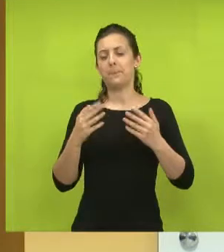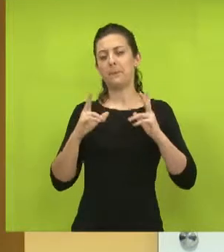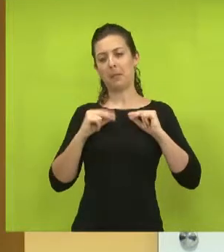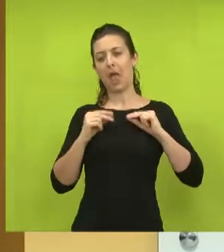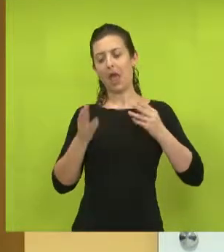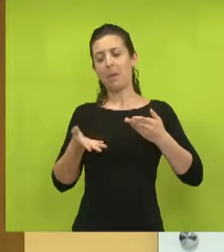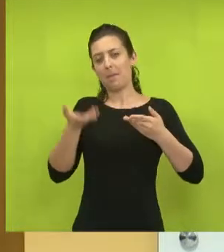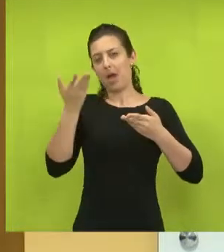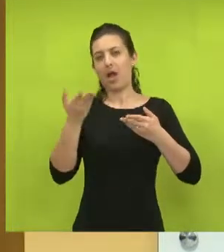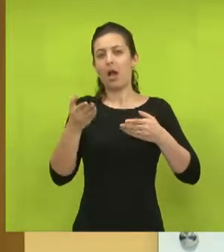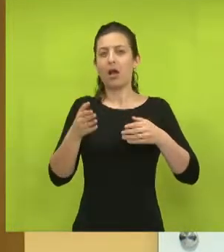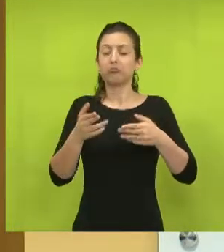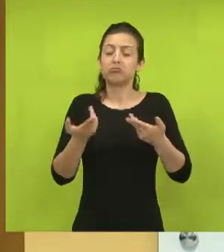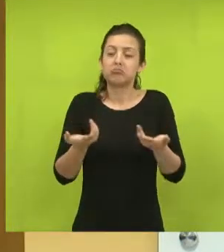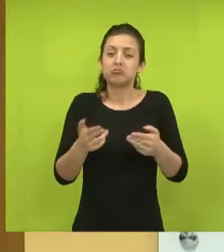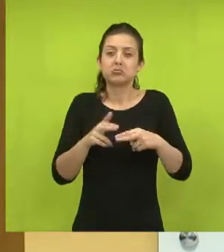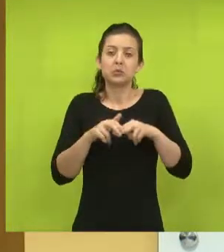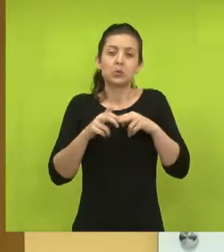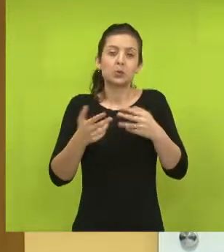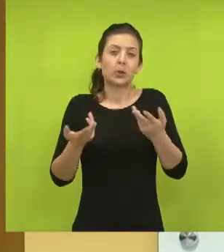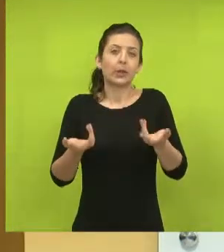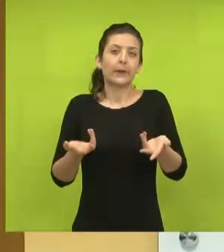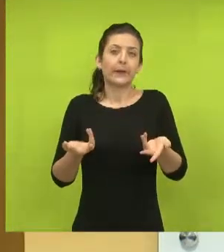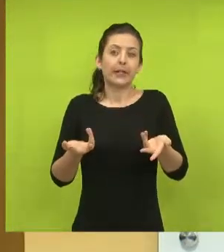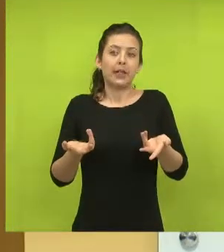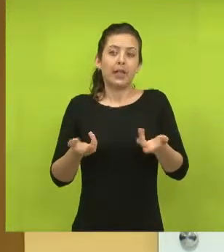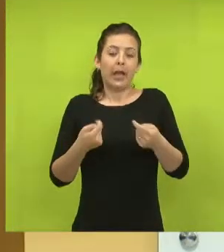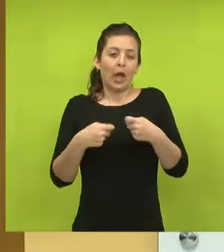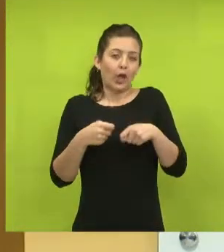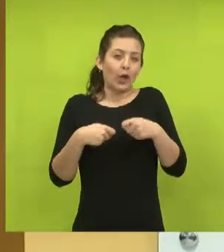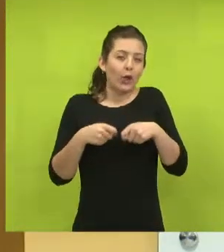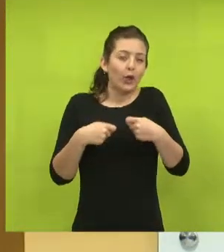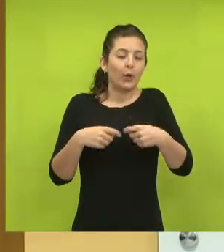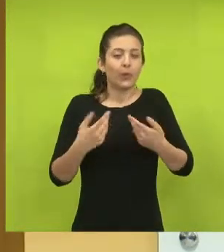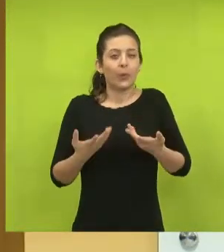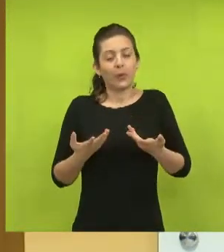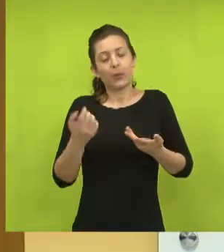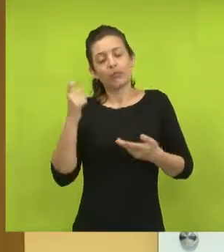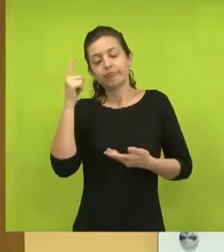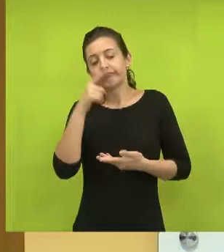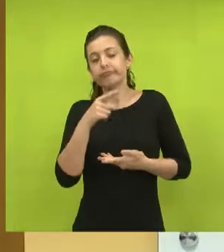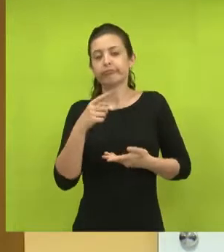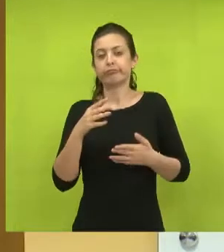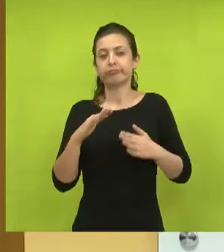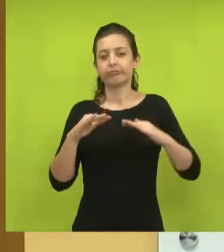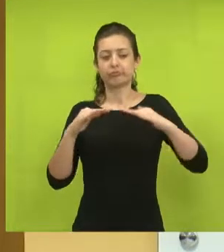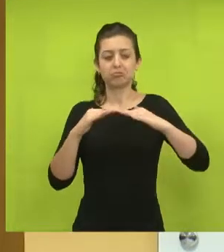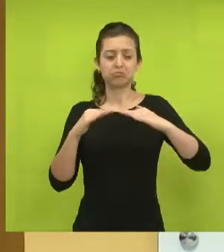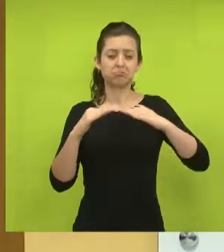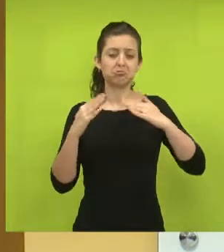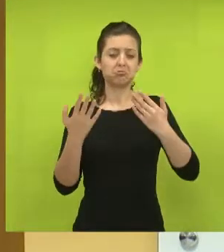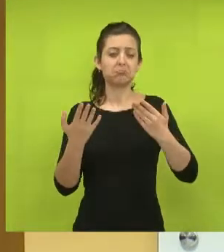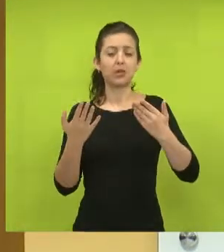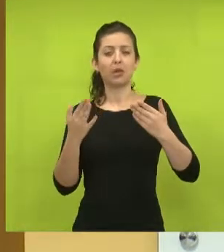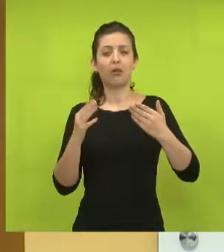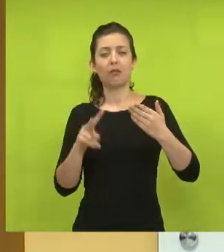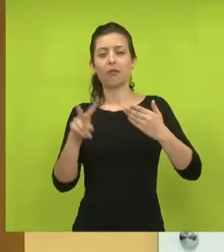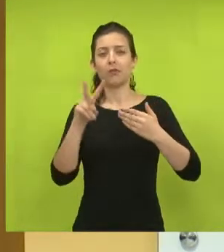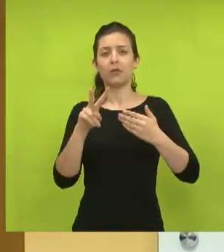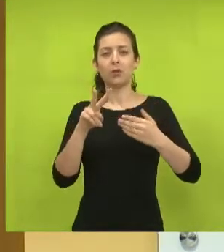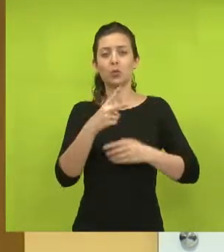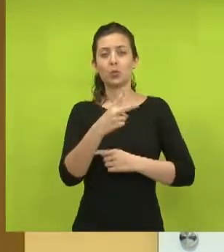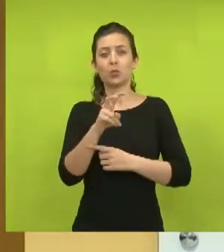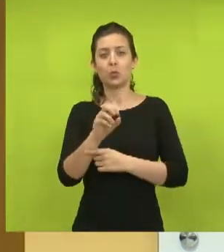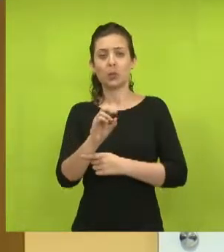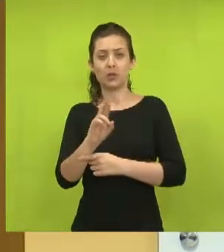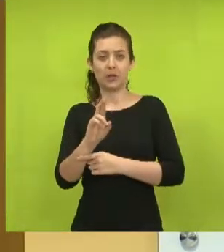mais, mas por conta da economia e... Então, a gente chegou no consenso do valor da cesta de